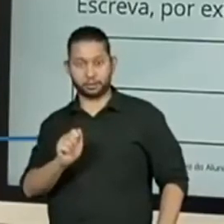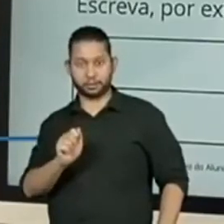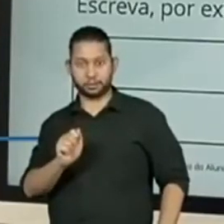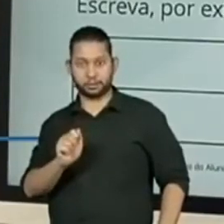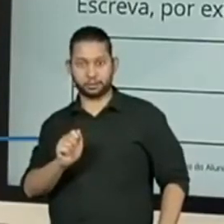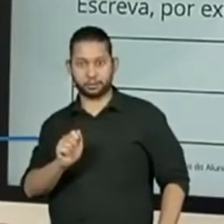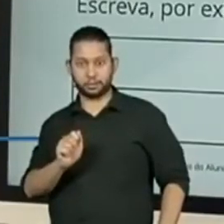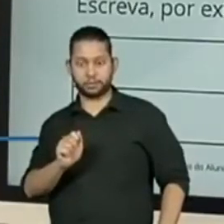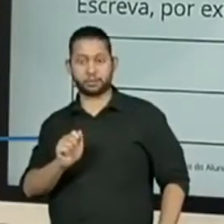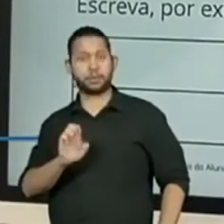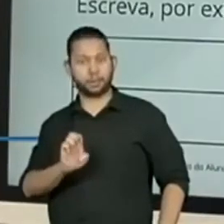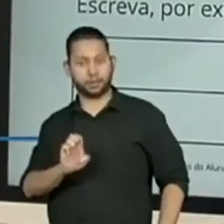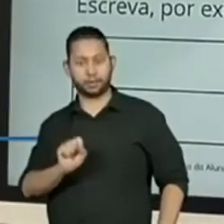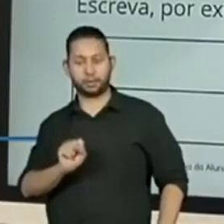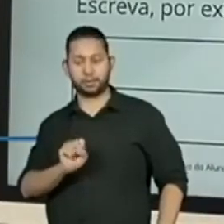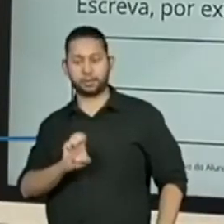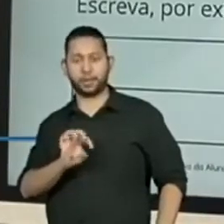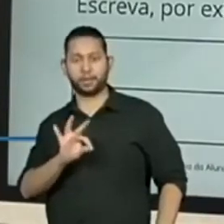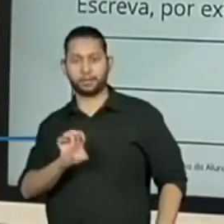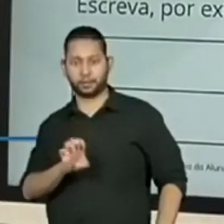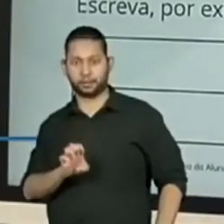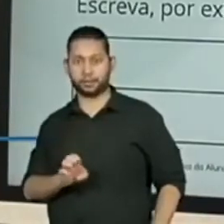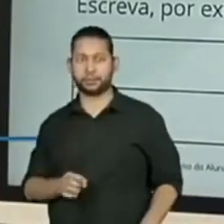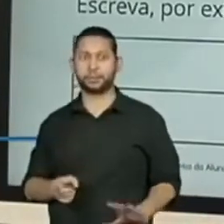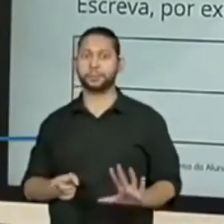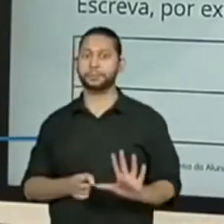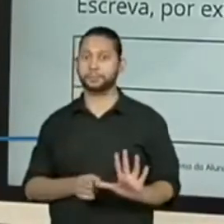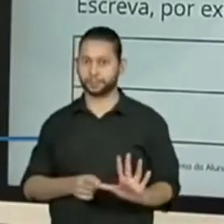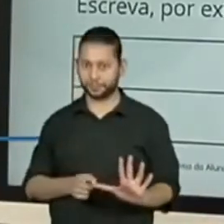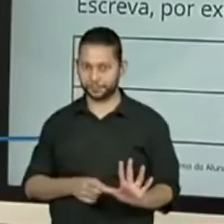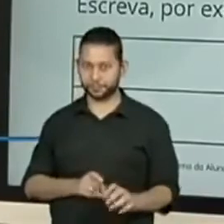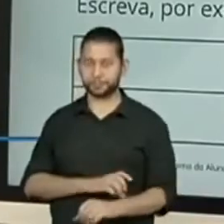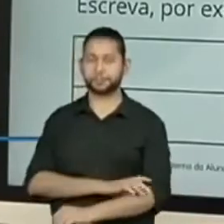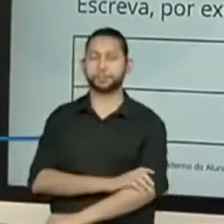E para acabar, último número,